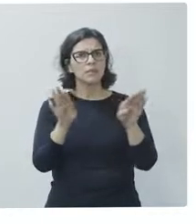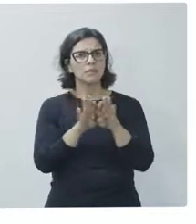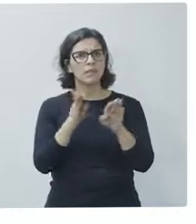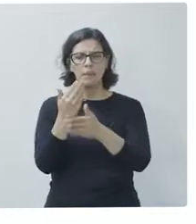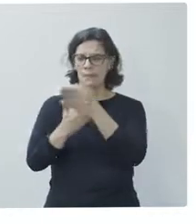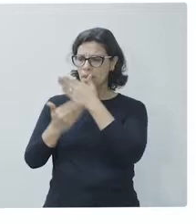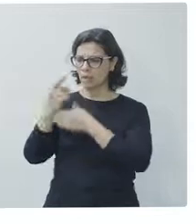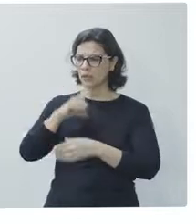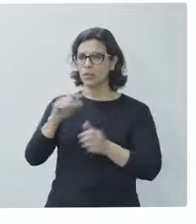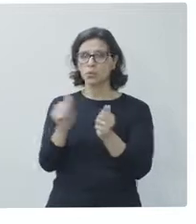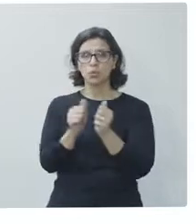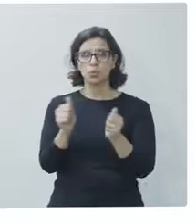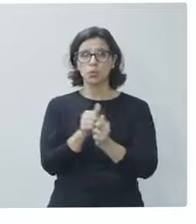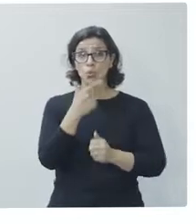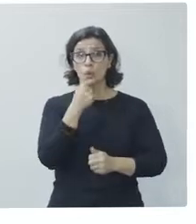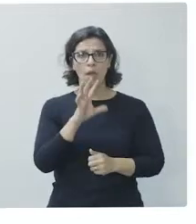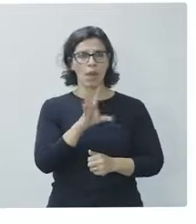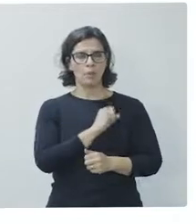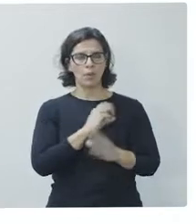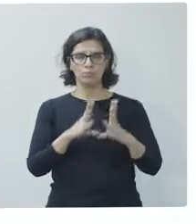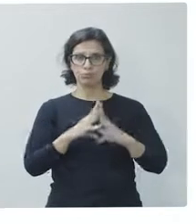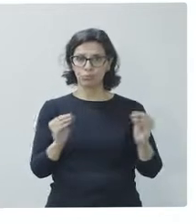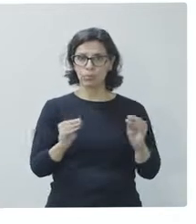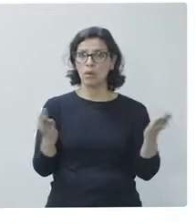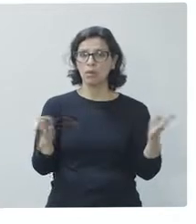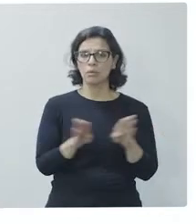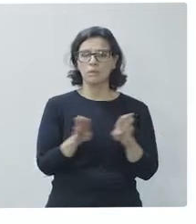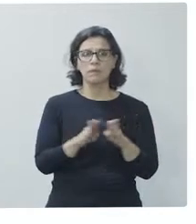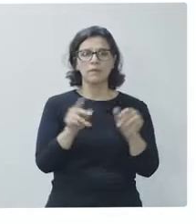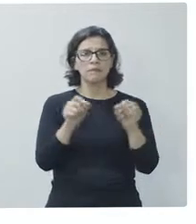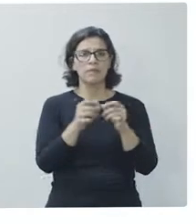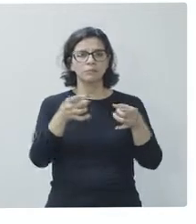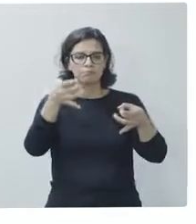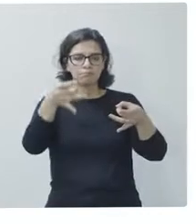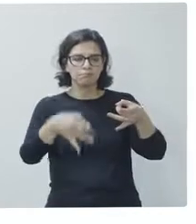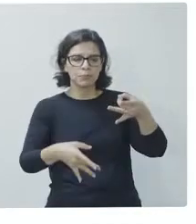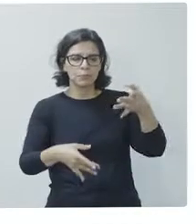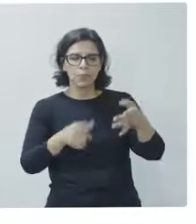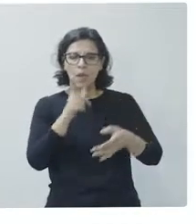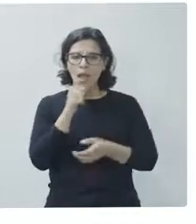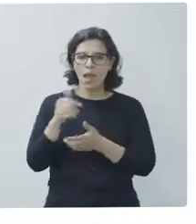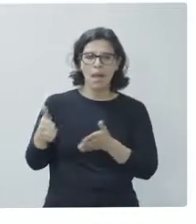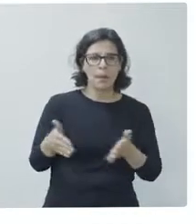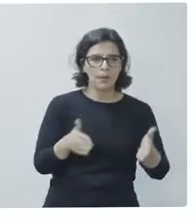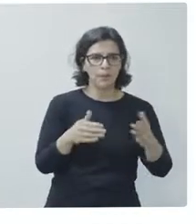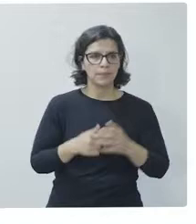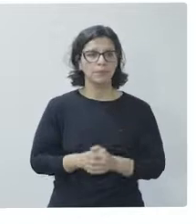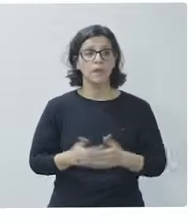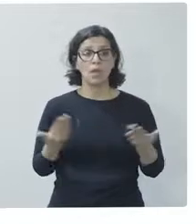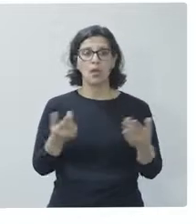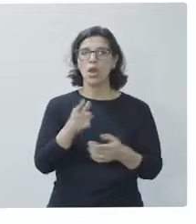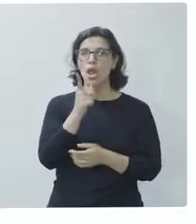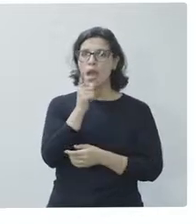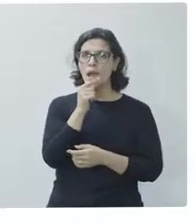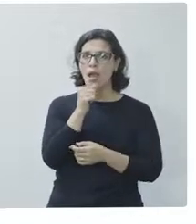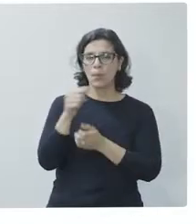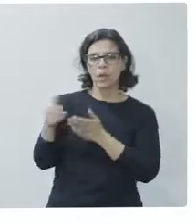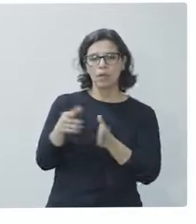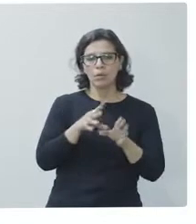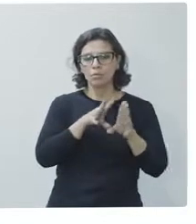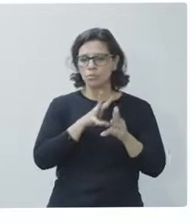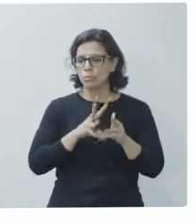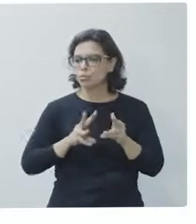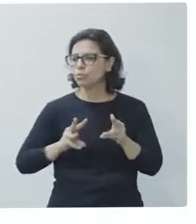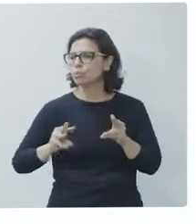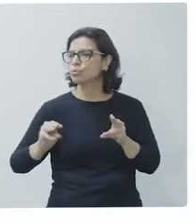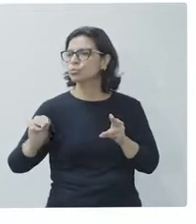que passara com o seu amor desaparecido, e deixou-as cair na correnteza. O riacho as levou